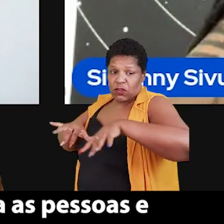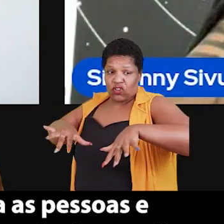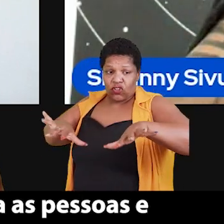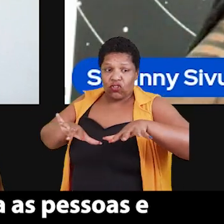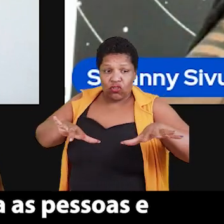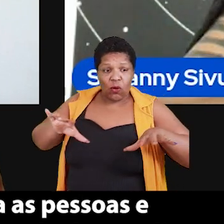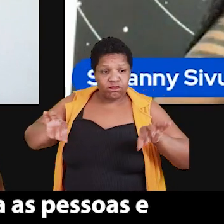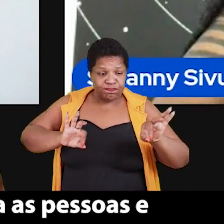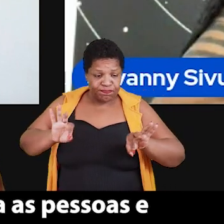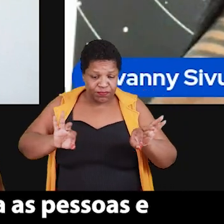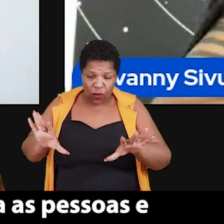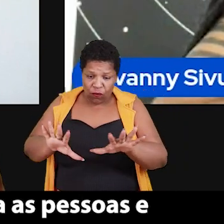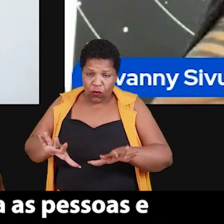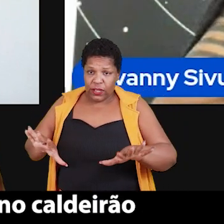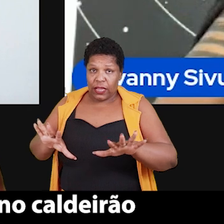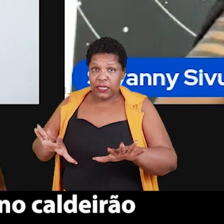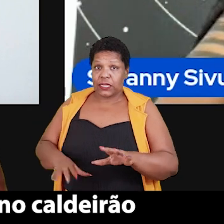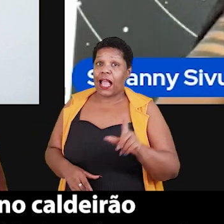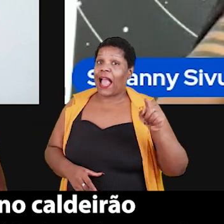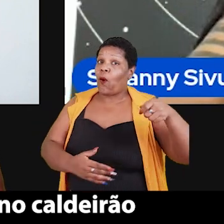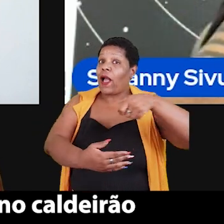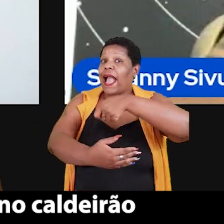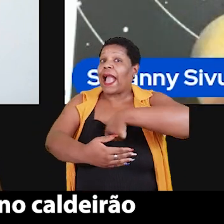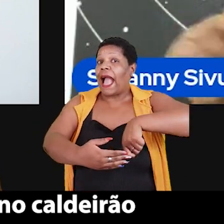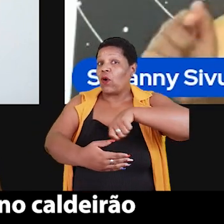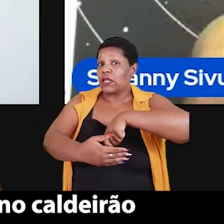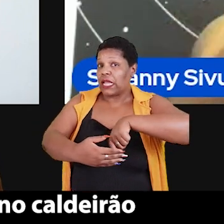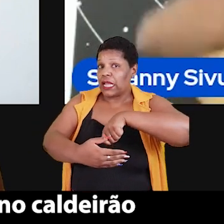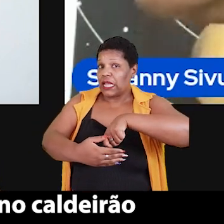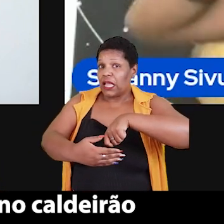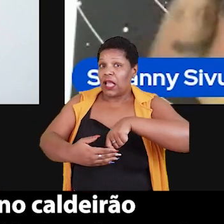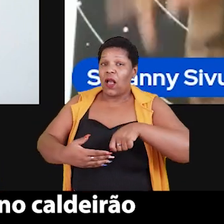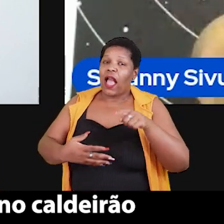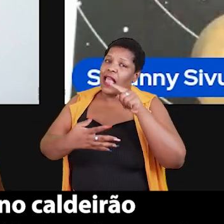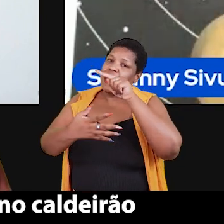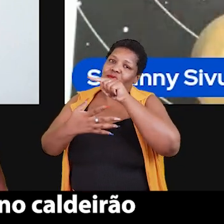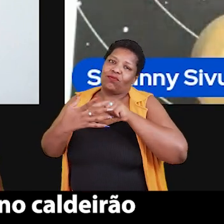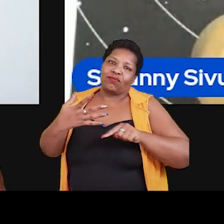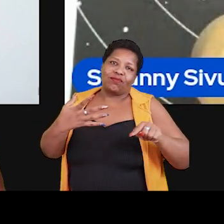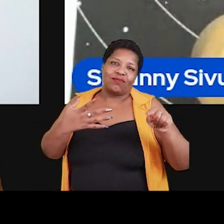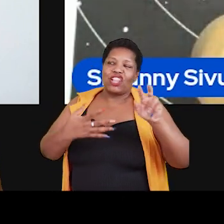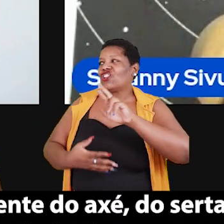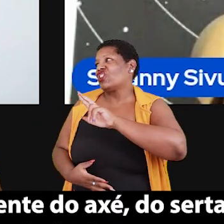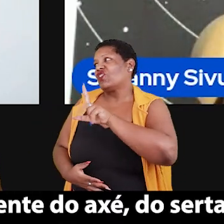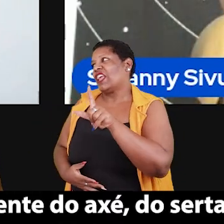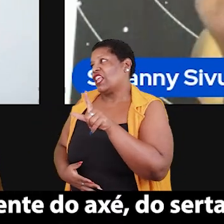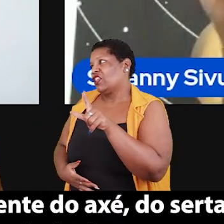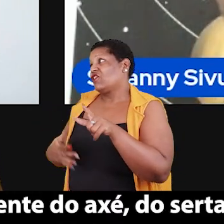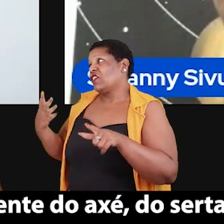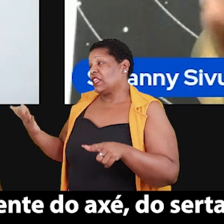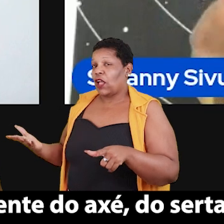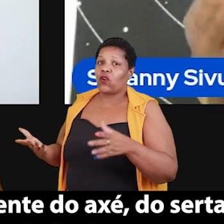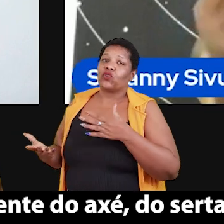vou montando dentro disso. Já no Caldeirão, tem uma rotatividade gigante de artista. Então passa gente